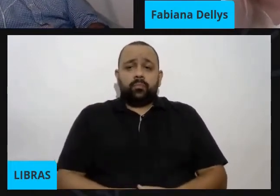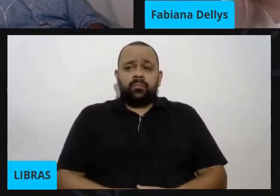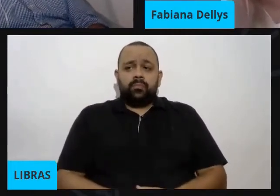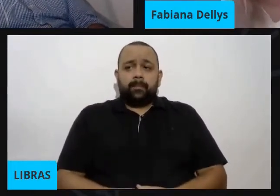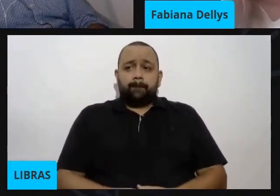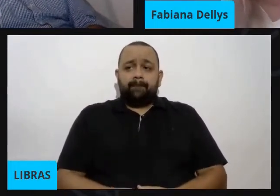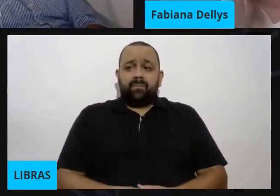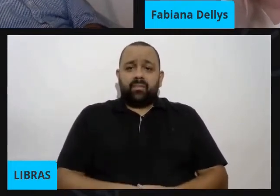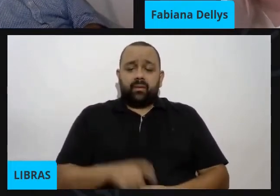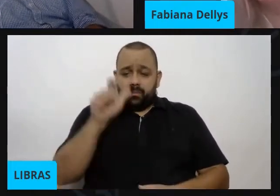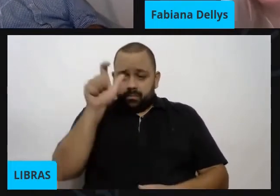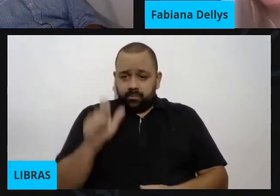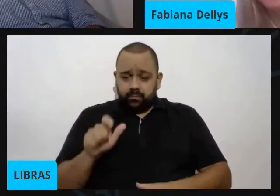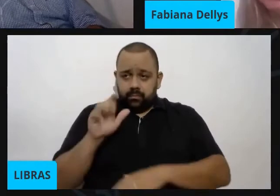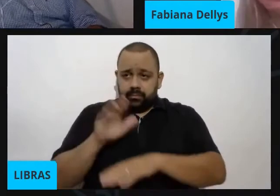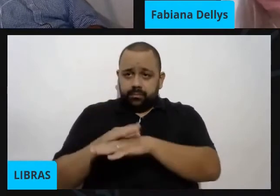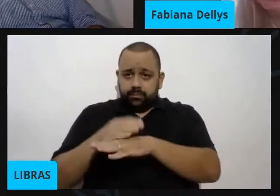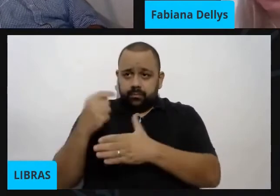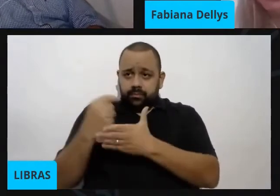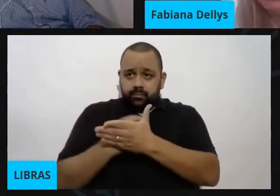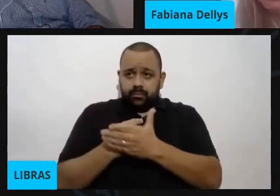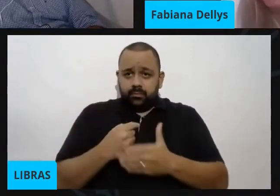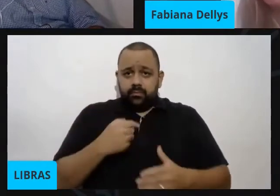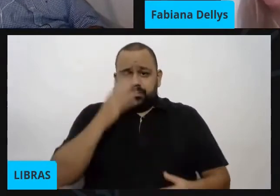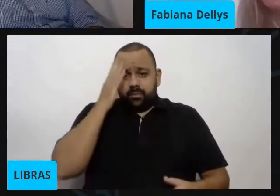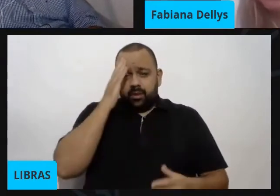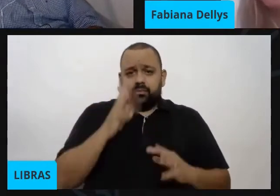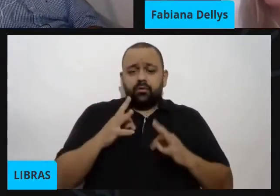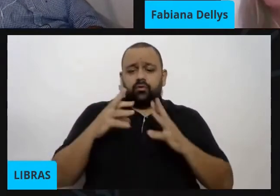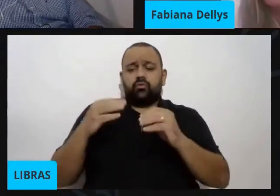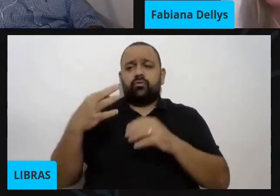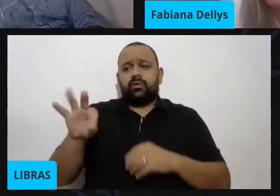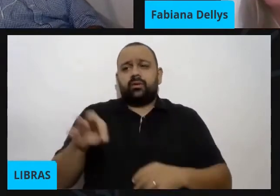Para a pessoa que fez a pergunta, eu garanto para você que também vai dar tudo certo.